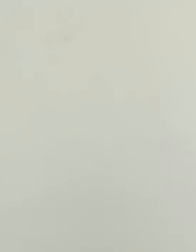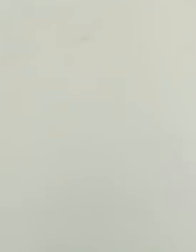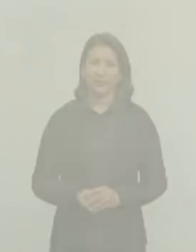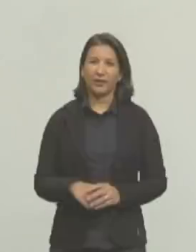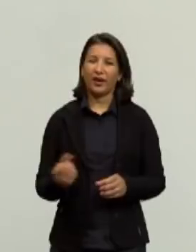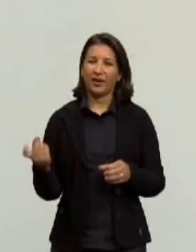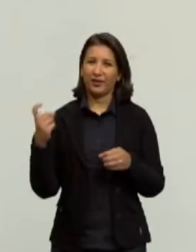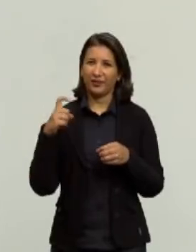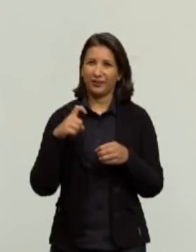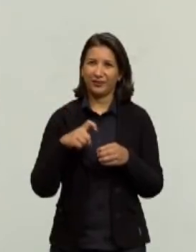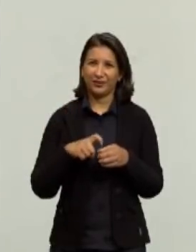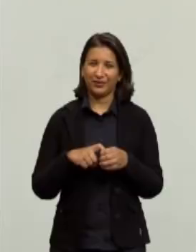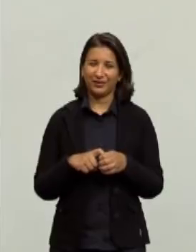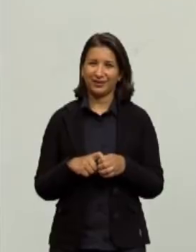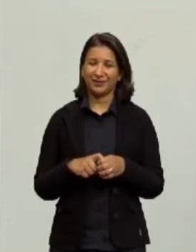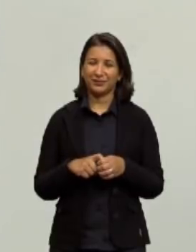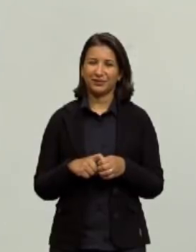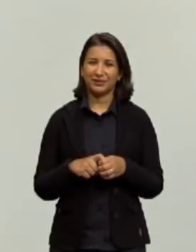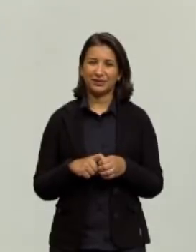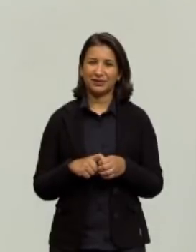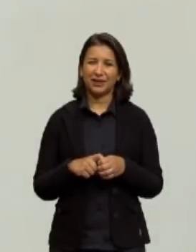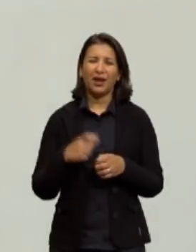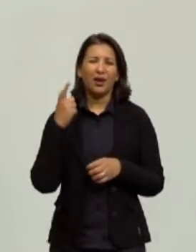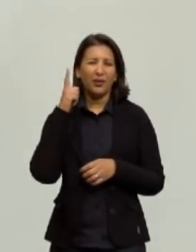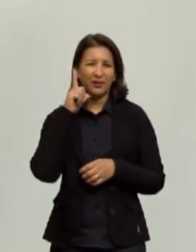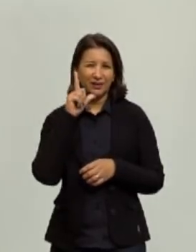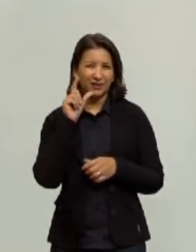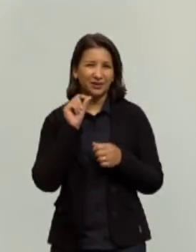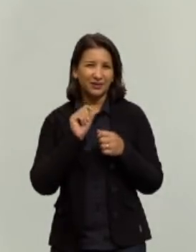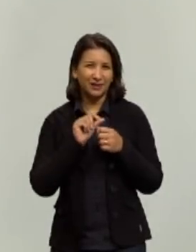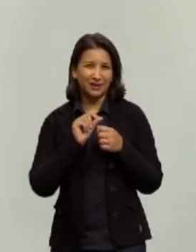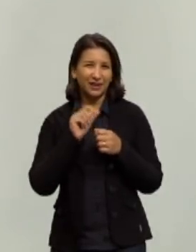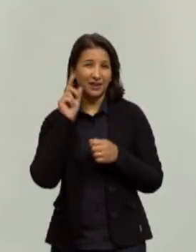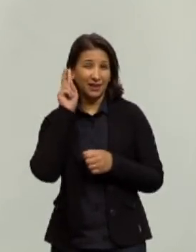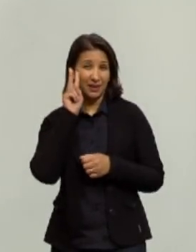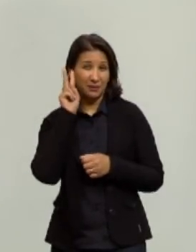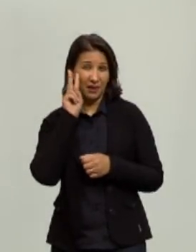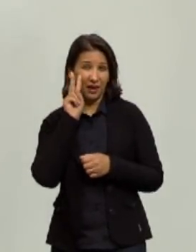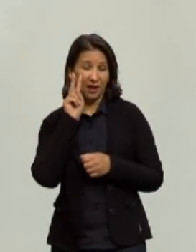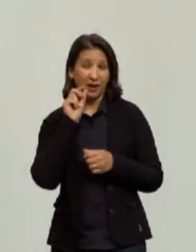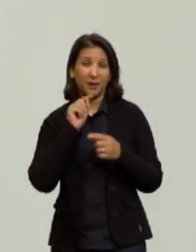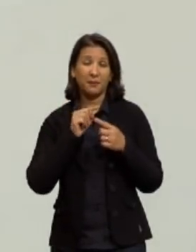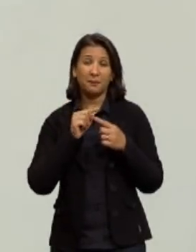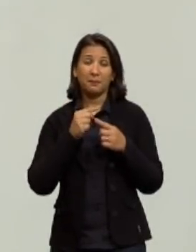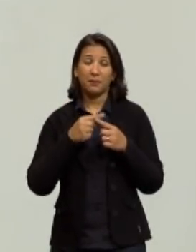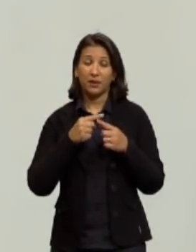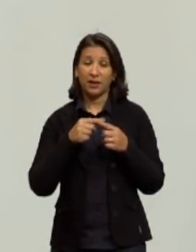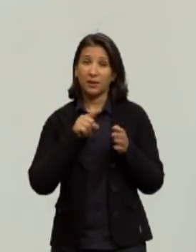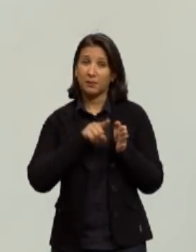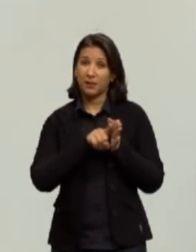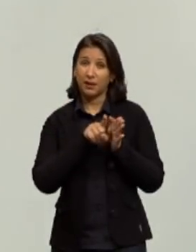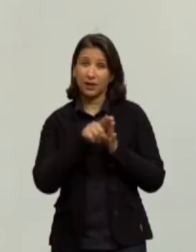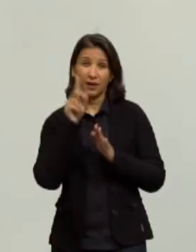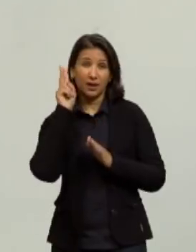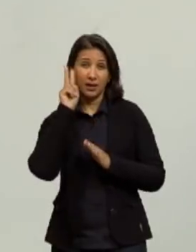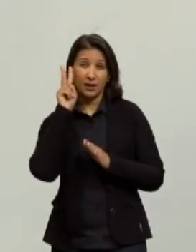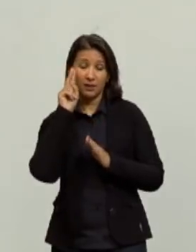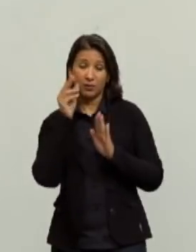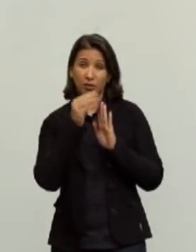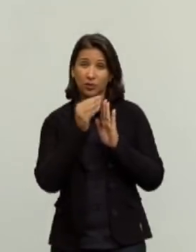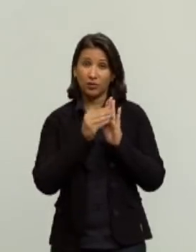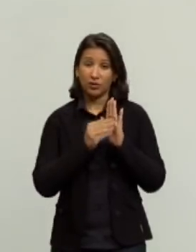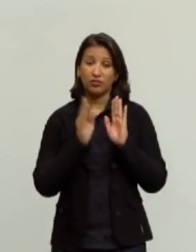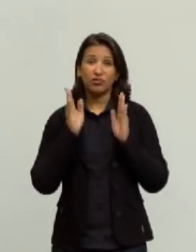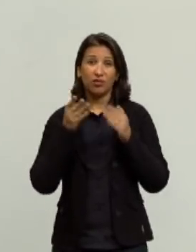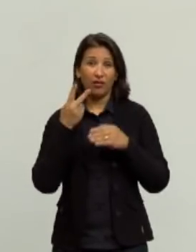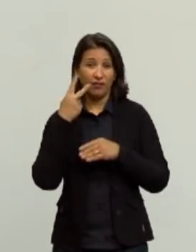e voltamos então pessoal e aí conseguiram relembraram porque é uma questão que relembra alguns conceitos que